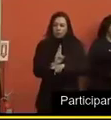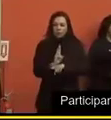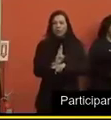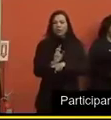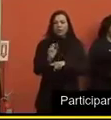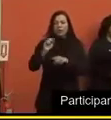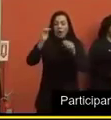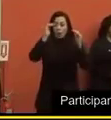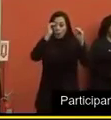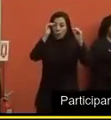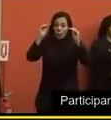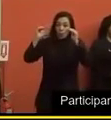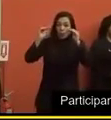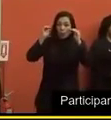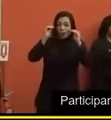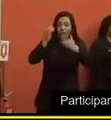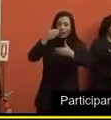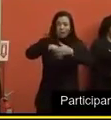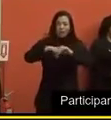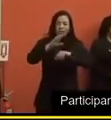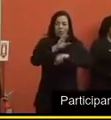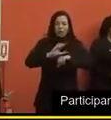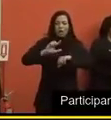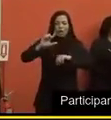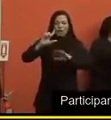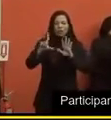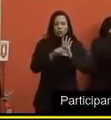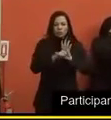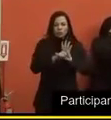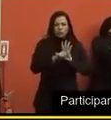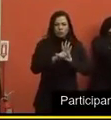a obediência à Constituição